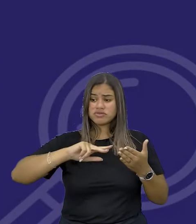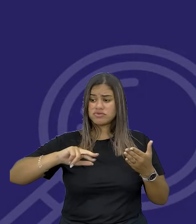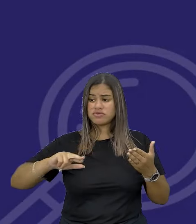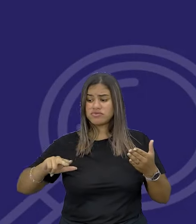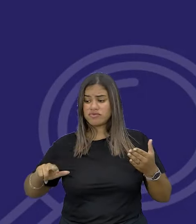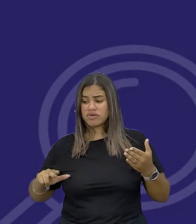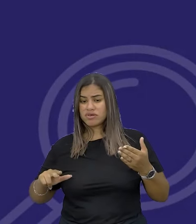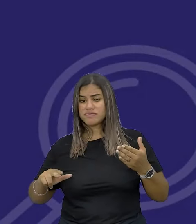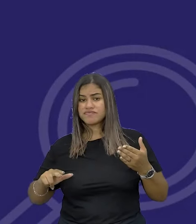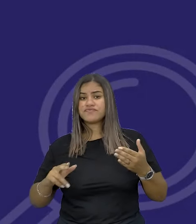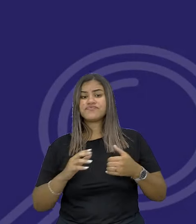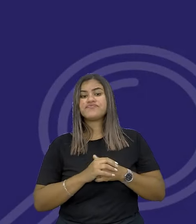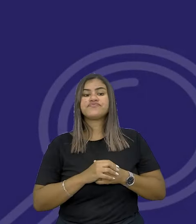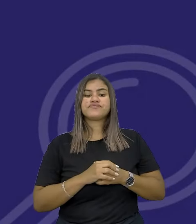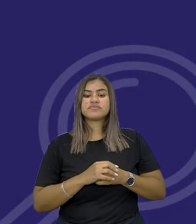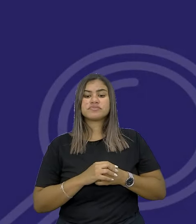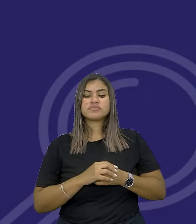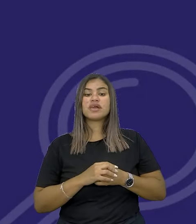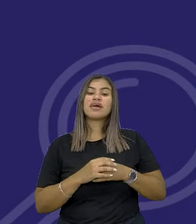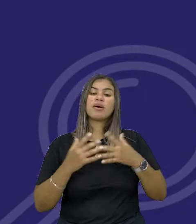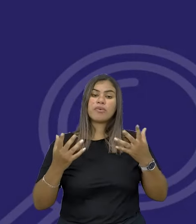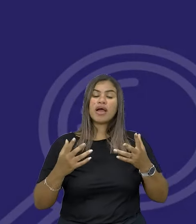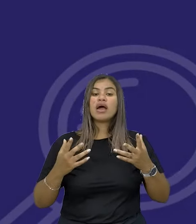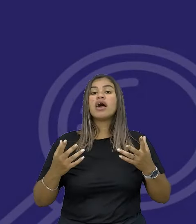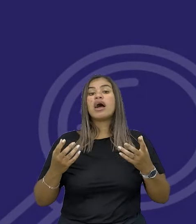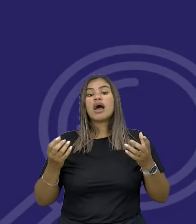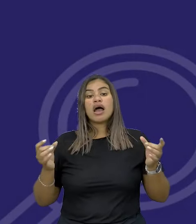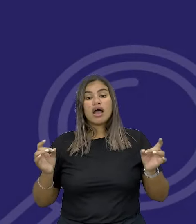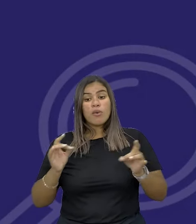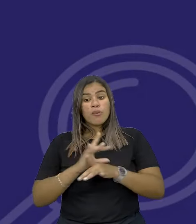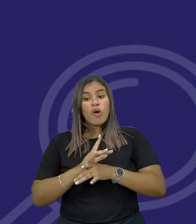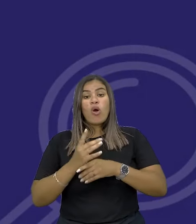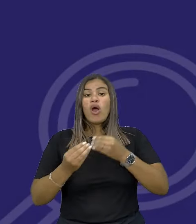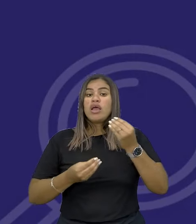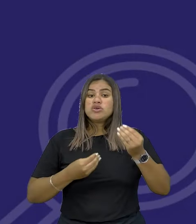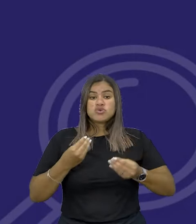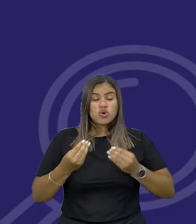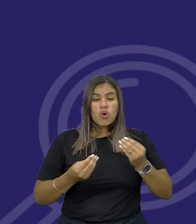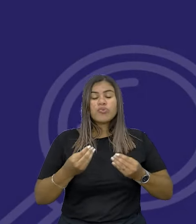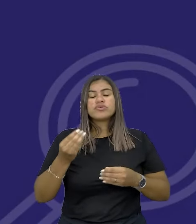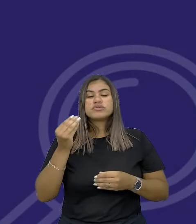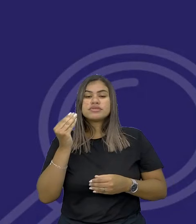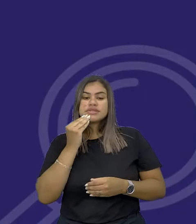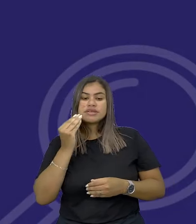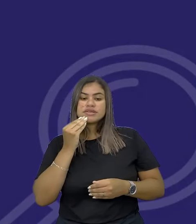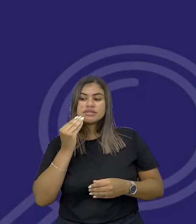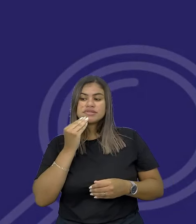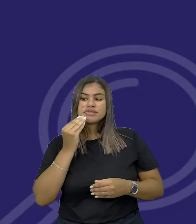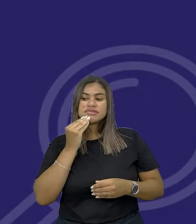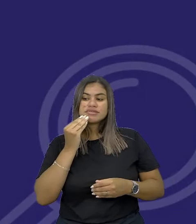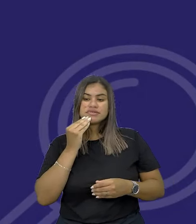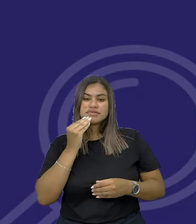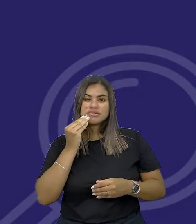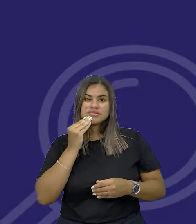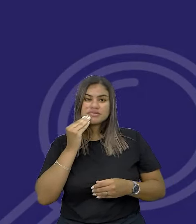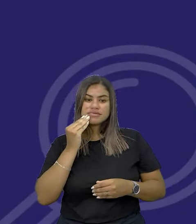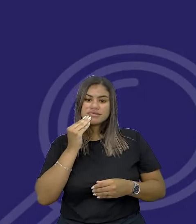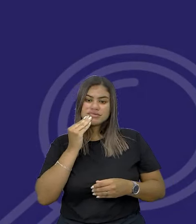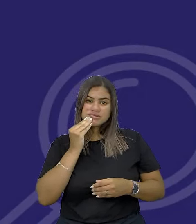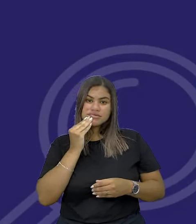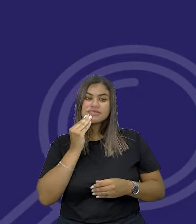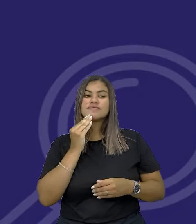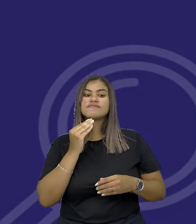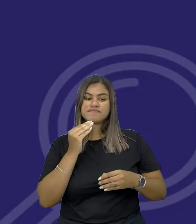forma que é mais fácil para si. Bom, feito isso, nós vamos o quê? Buscar um consenso. Após a etapa anterior, o professor